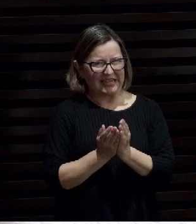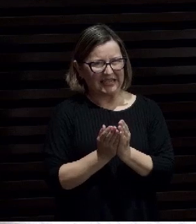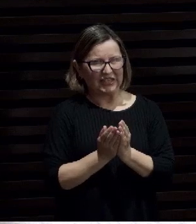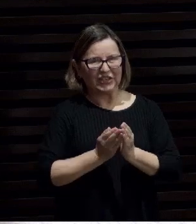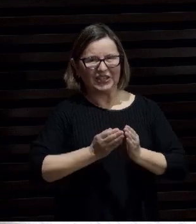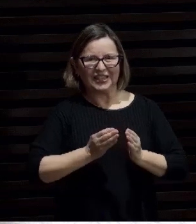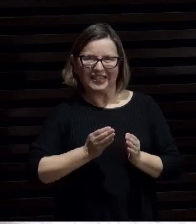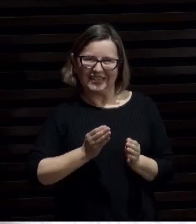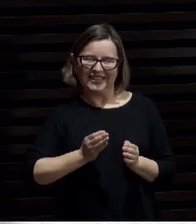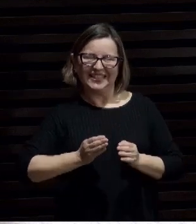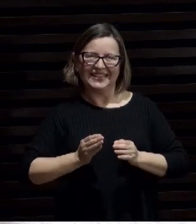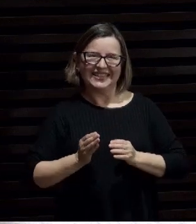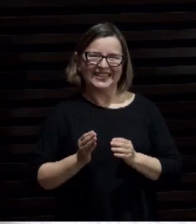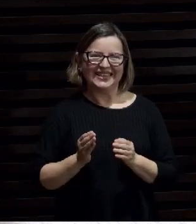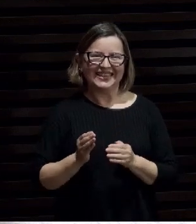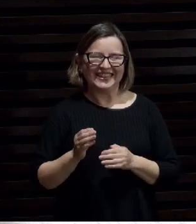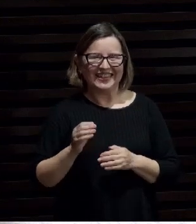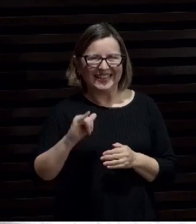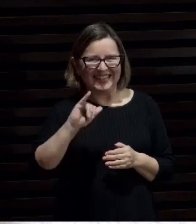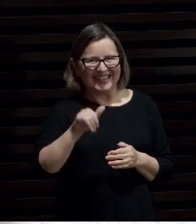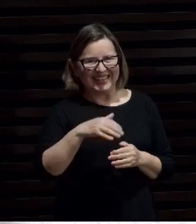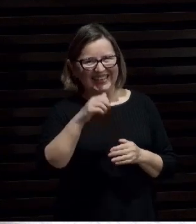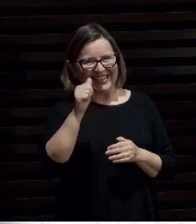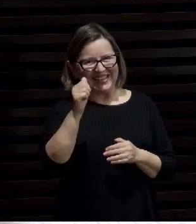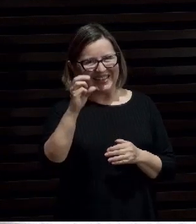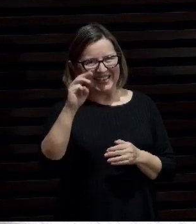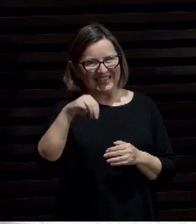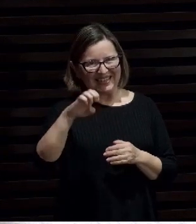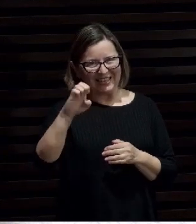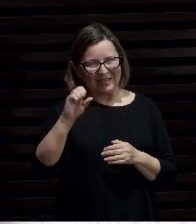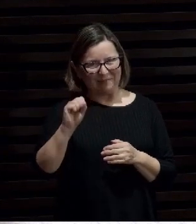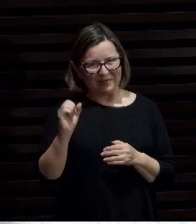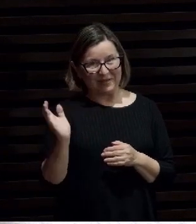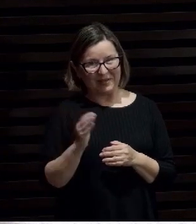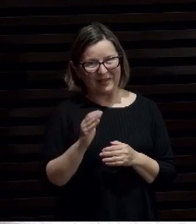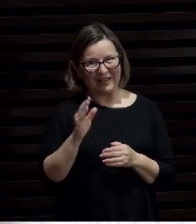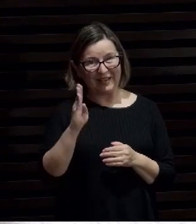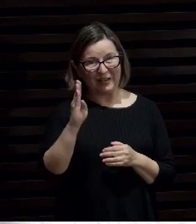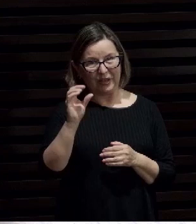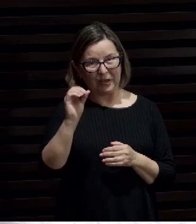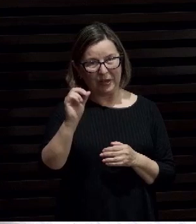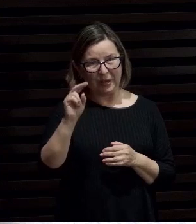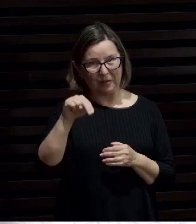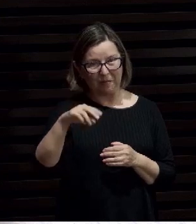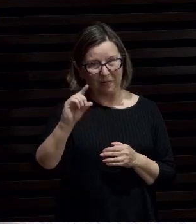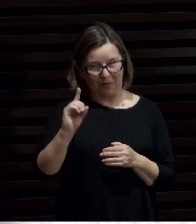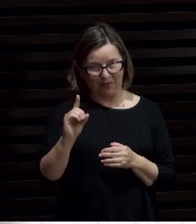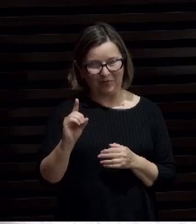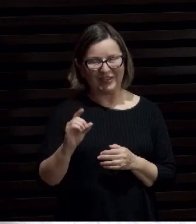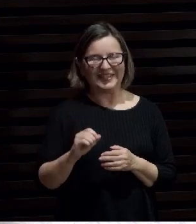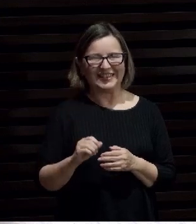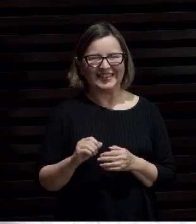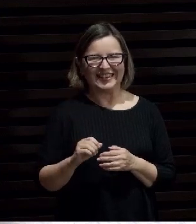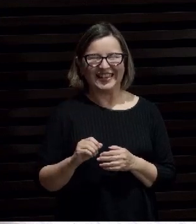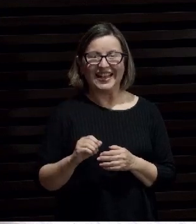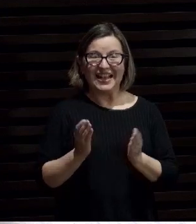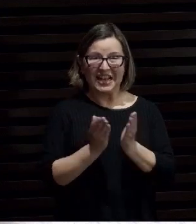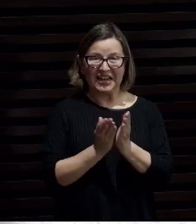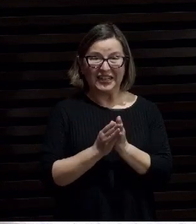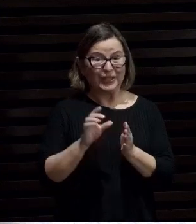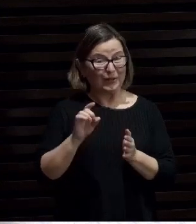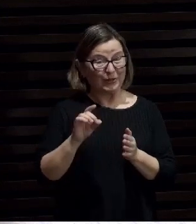É o crente James Bond. Ele é crente no domingo aqui, mas ninguém mais sabe que ele é crente.